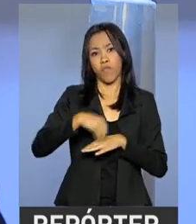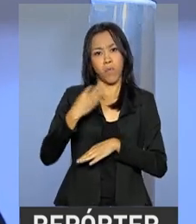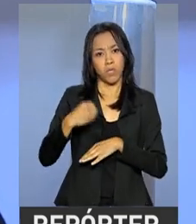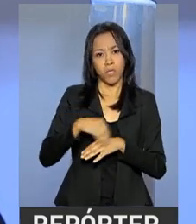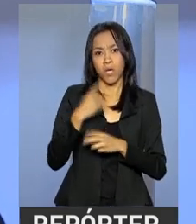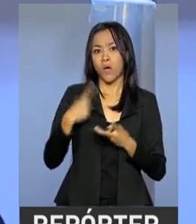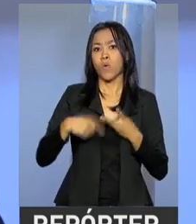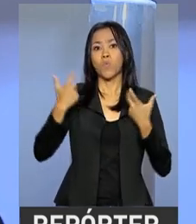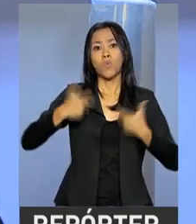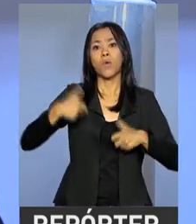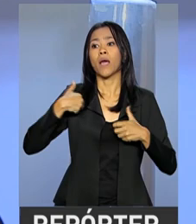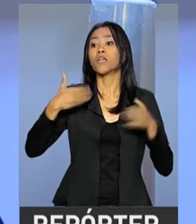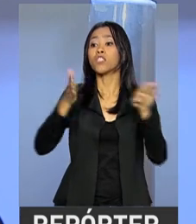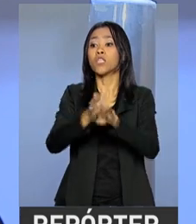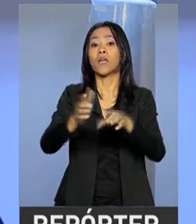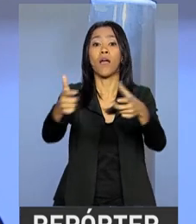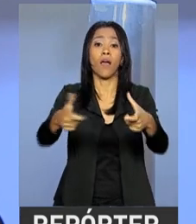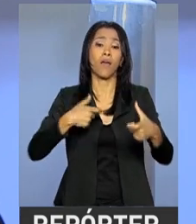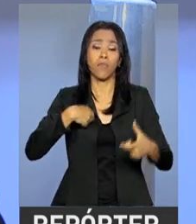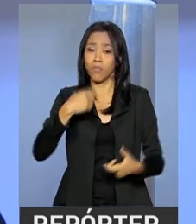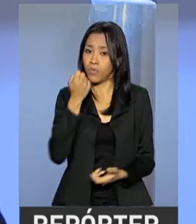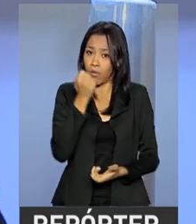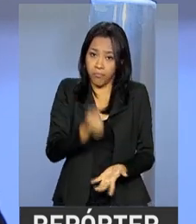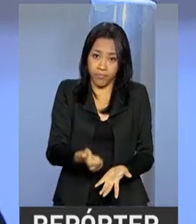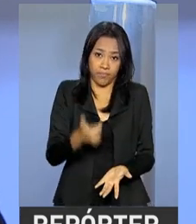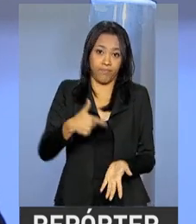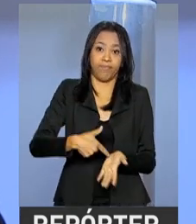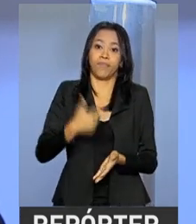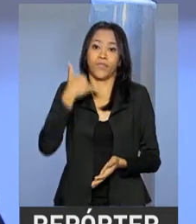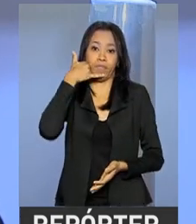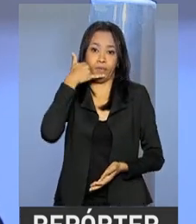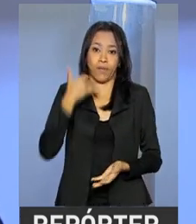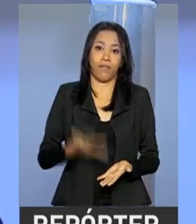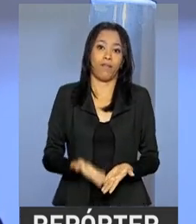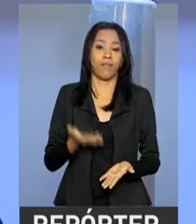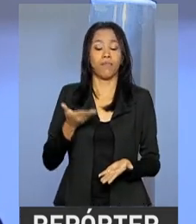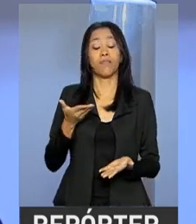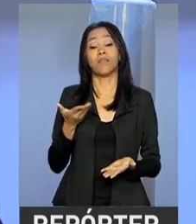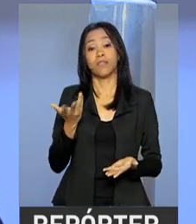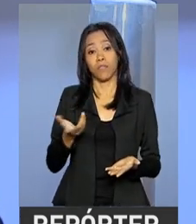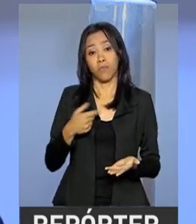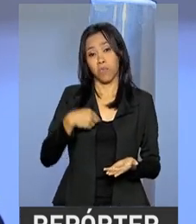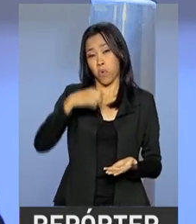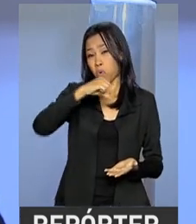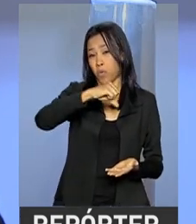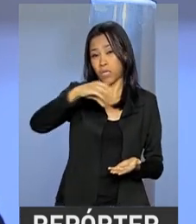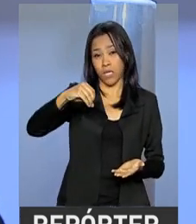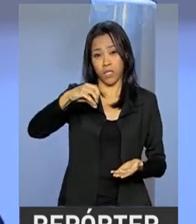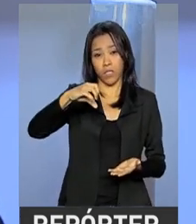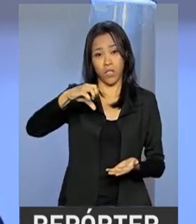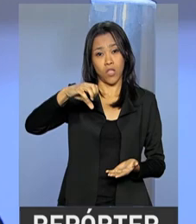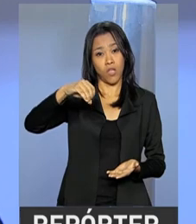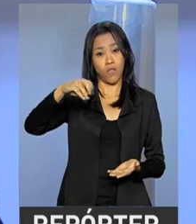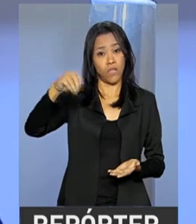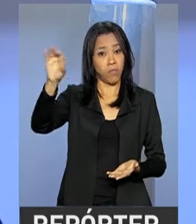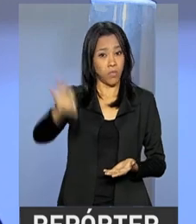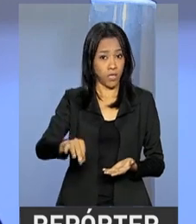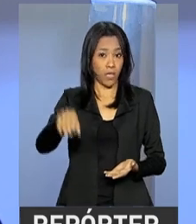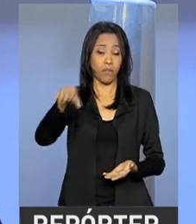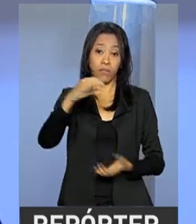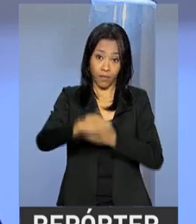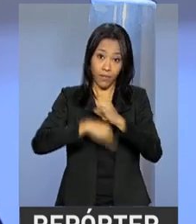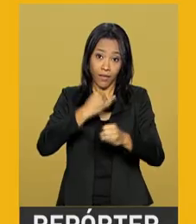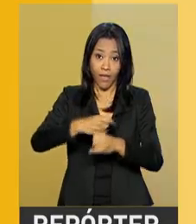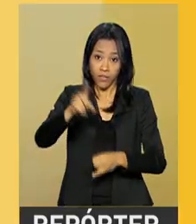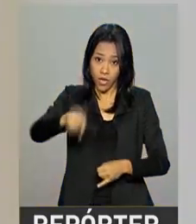pegar um lugar que você quer saber chegar é muito mais prático pelo celular então porcentagem acho que 80 a 90 por cento da internet que o uso no